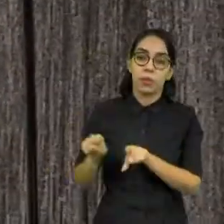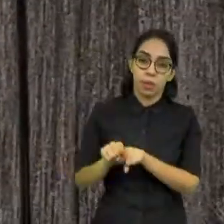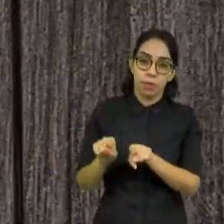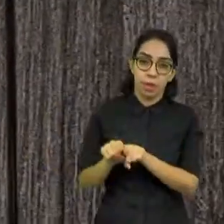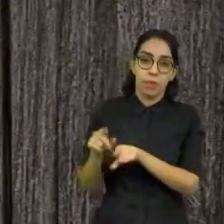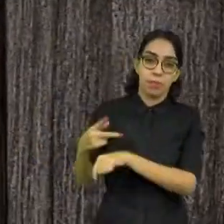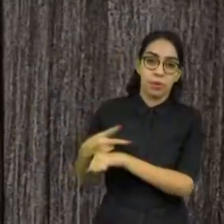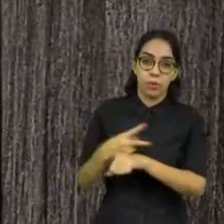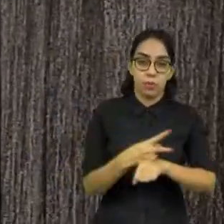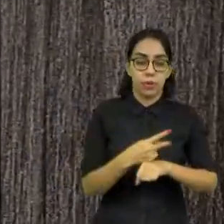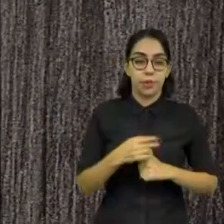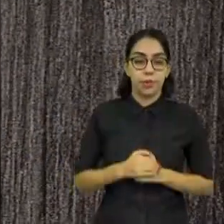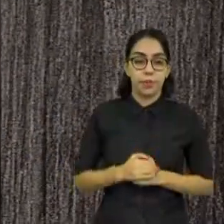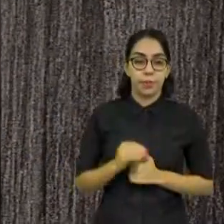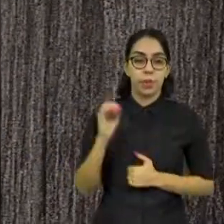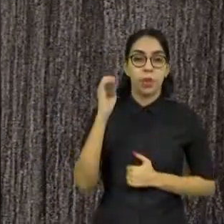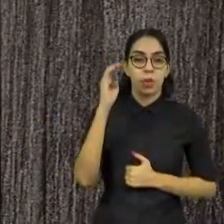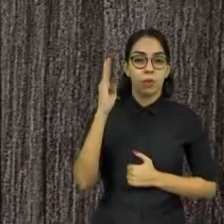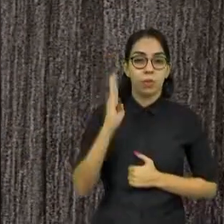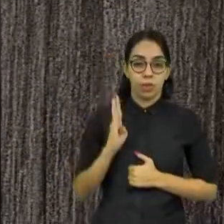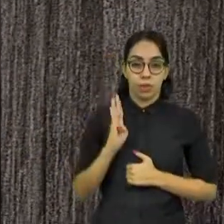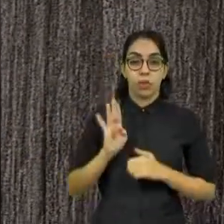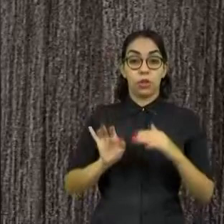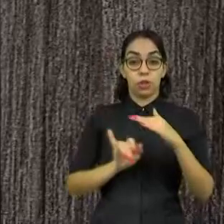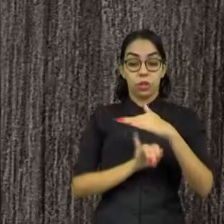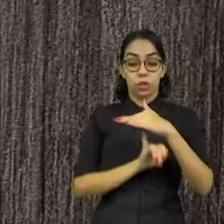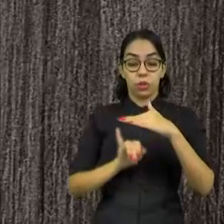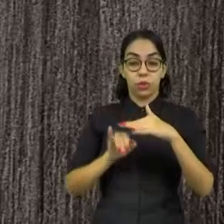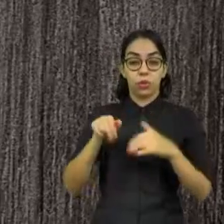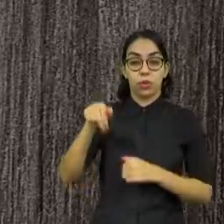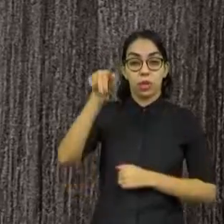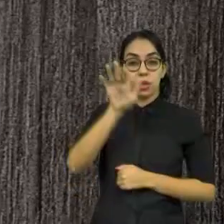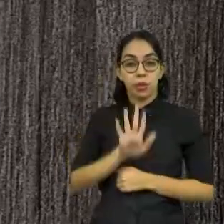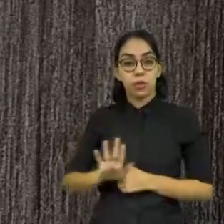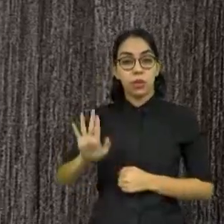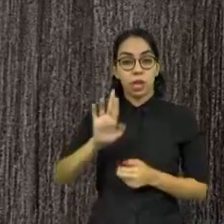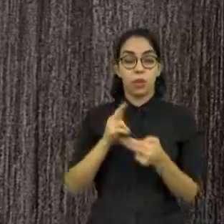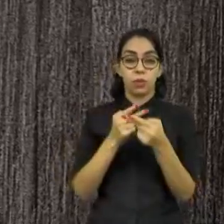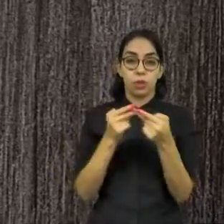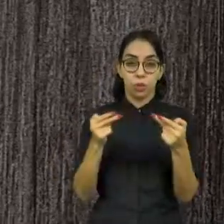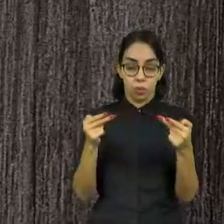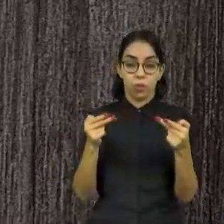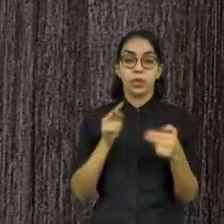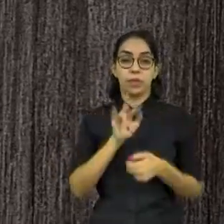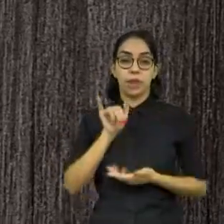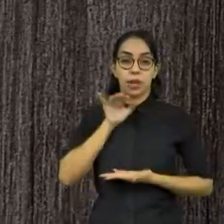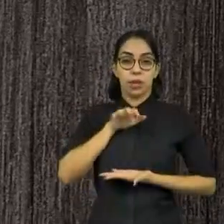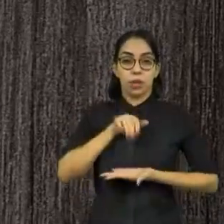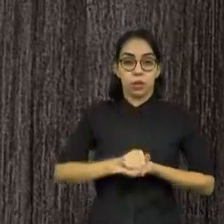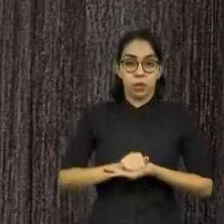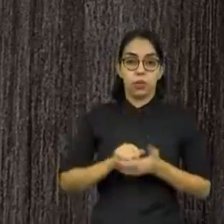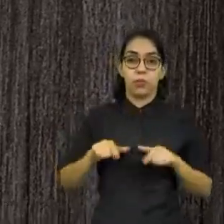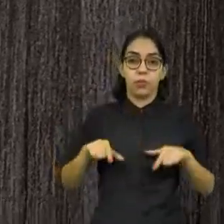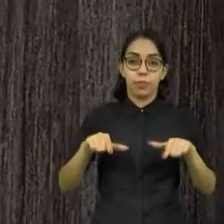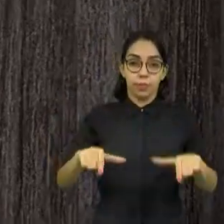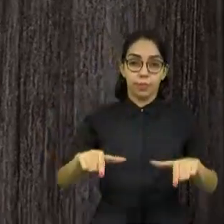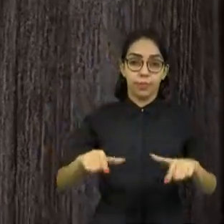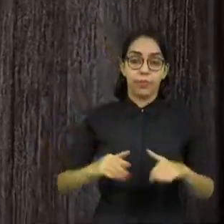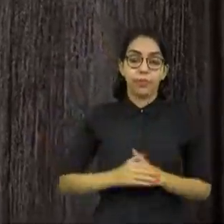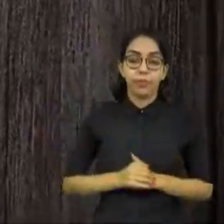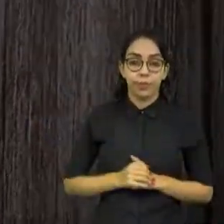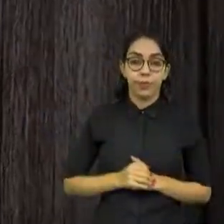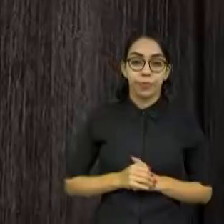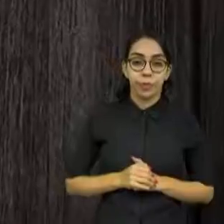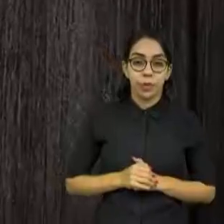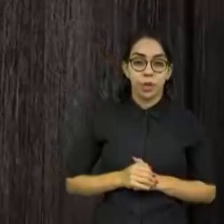No Brasil, cabe ao Instituto Nacional de Propriedade Industrial a concessão dos registros. As